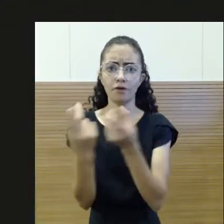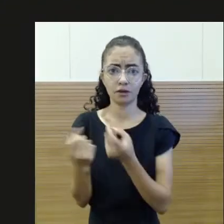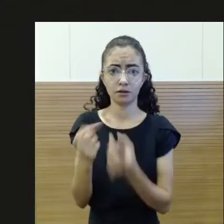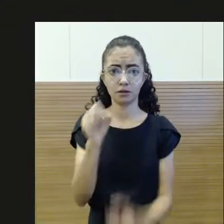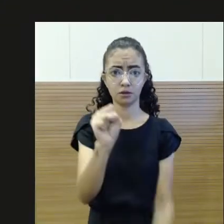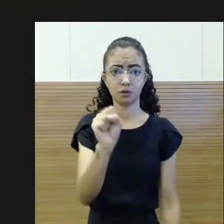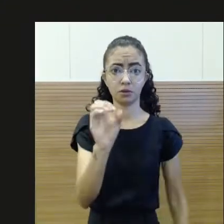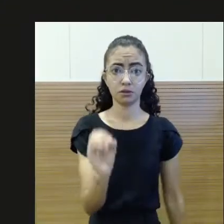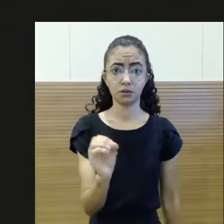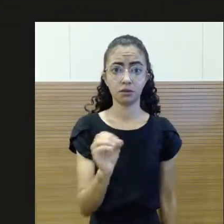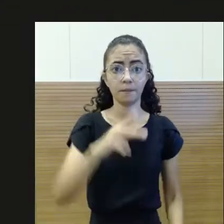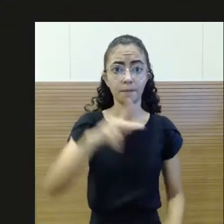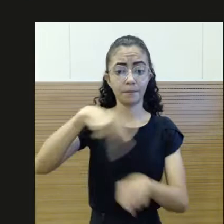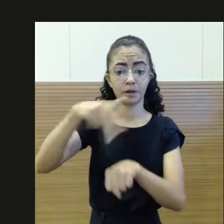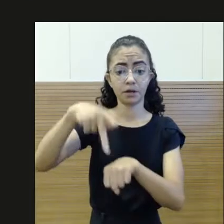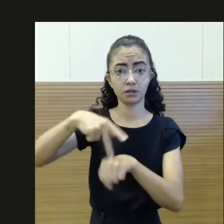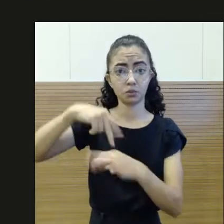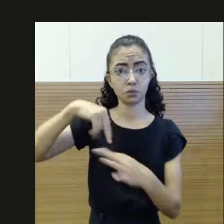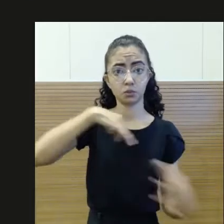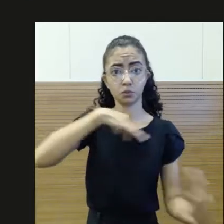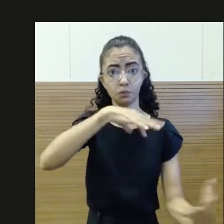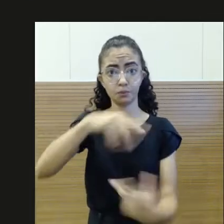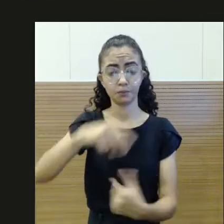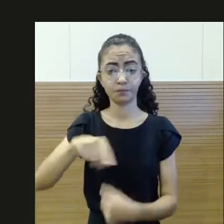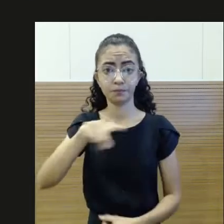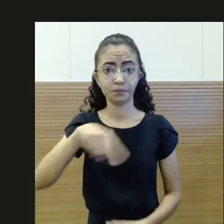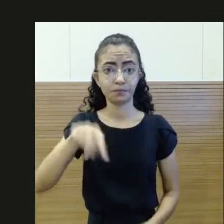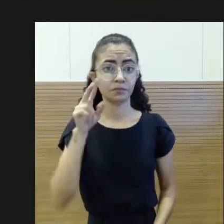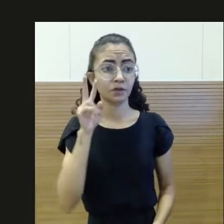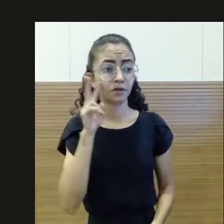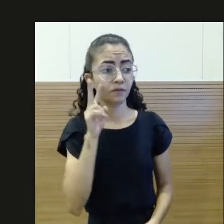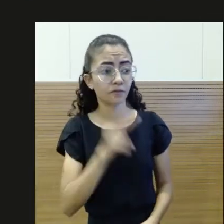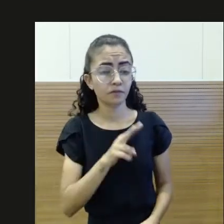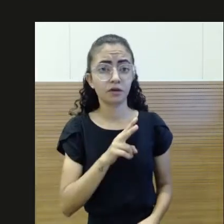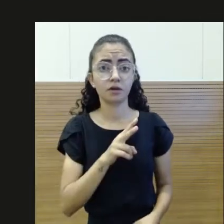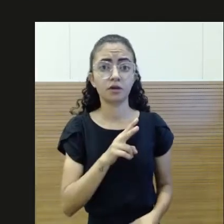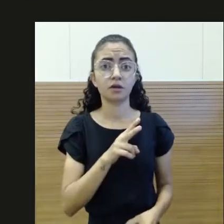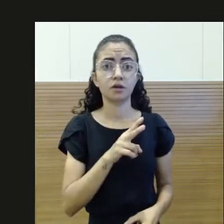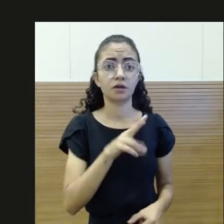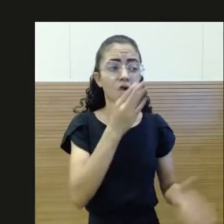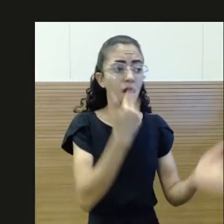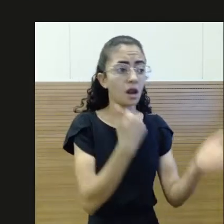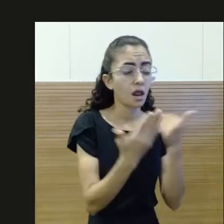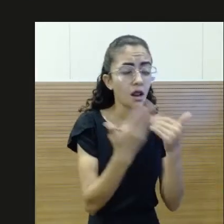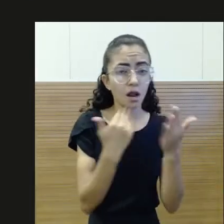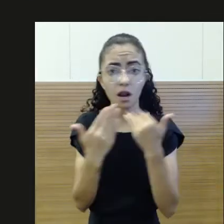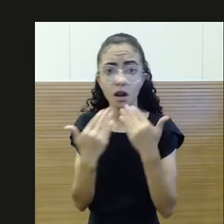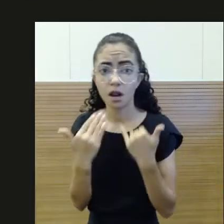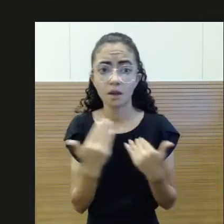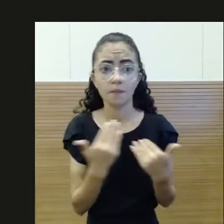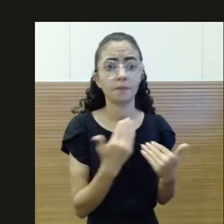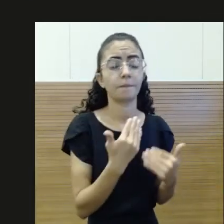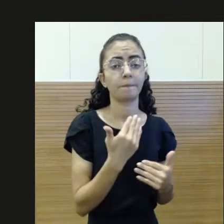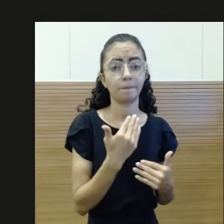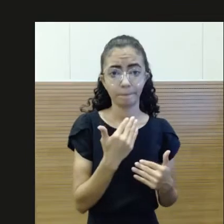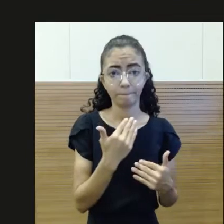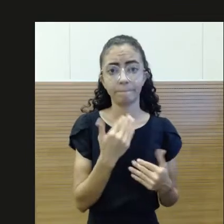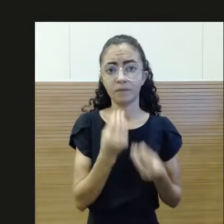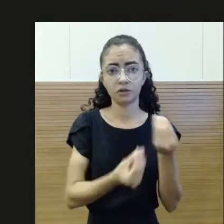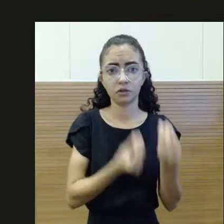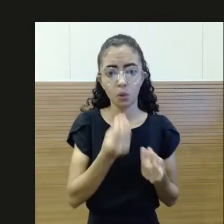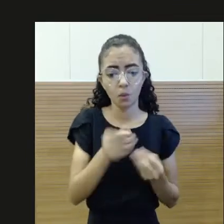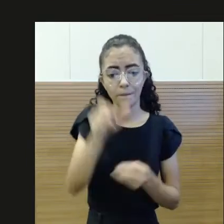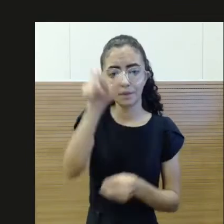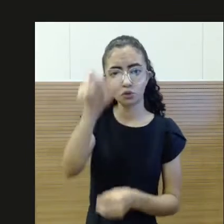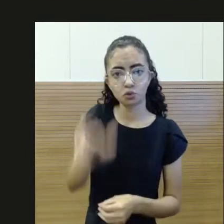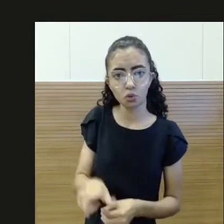do mundo. Então, vocês podem ver que o consumo pode chegar a mais de 300 quilos por pessoa por ano, então quase 1 quilo por pessoa por